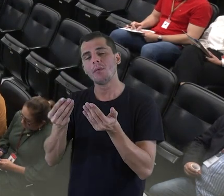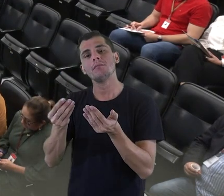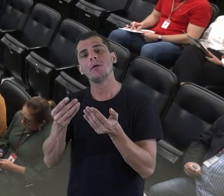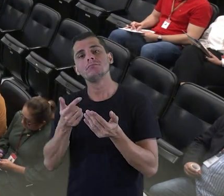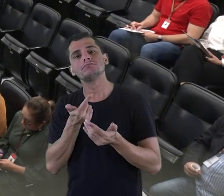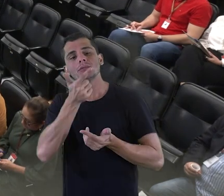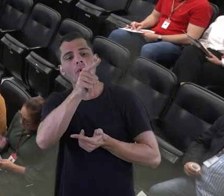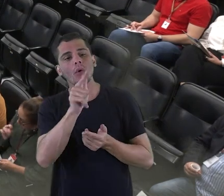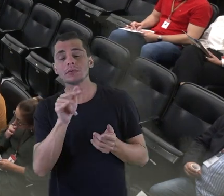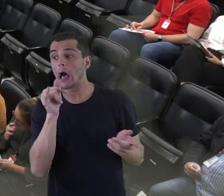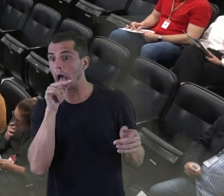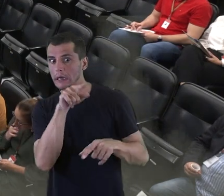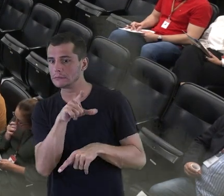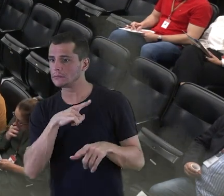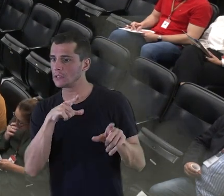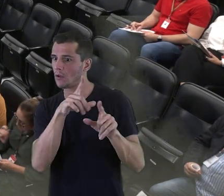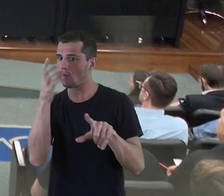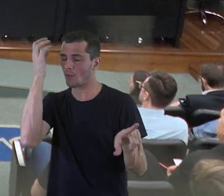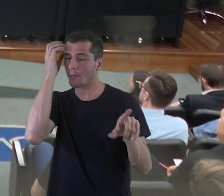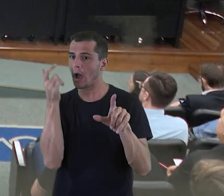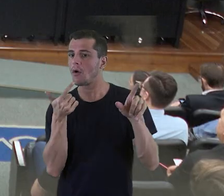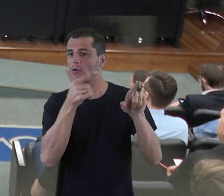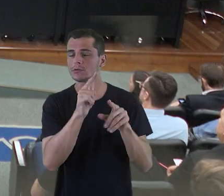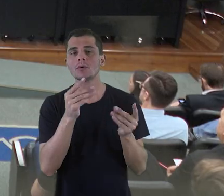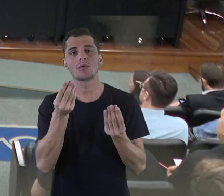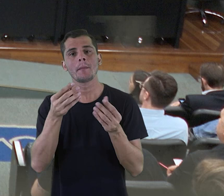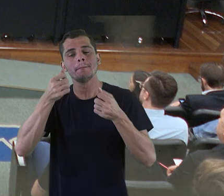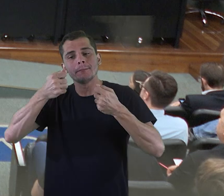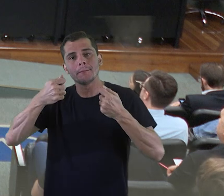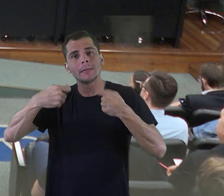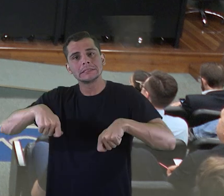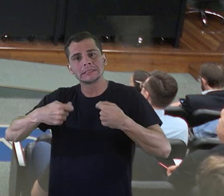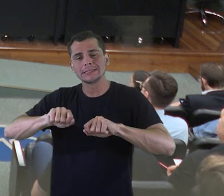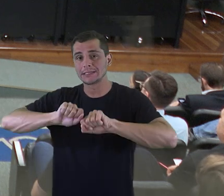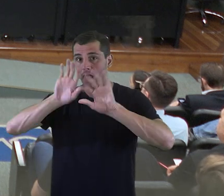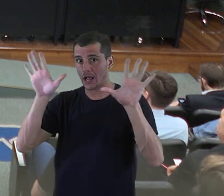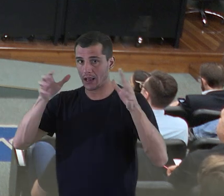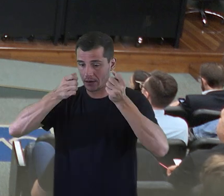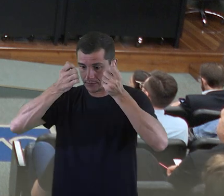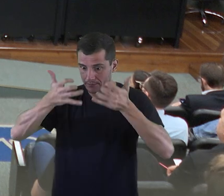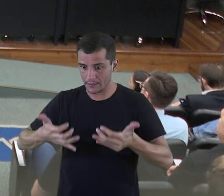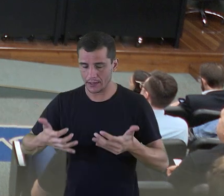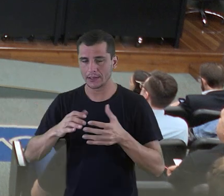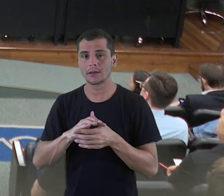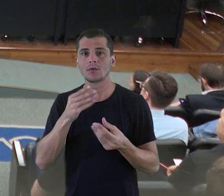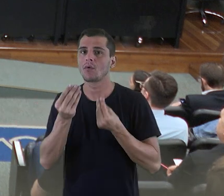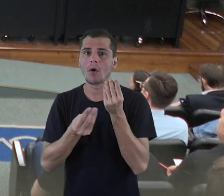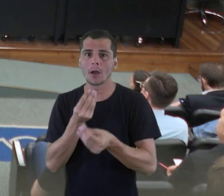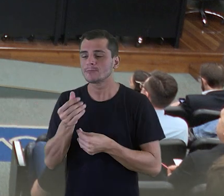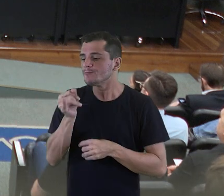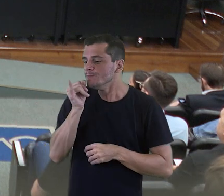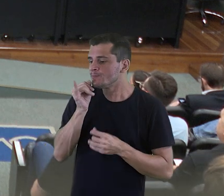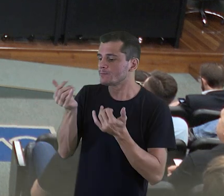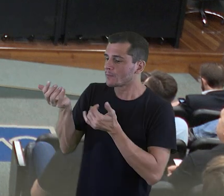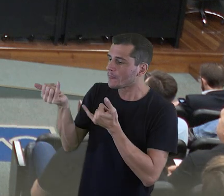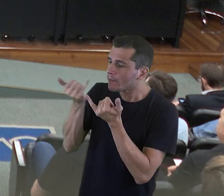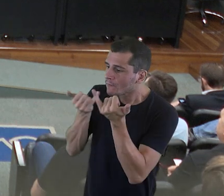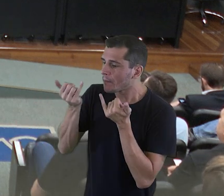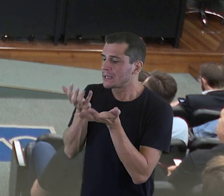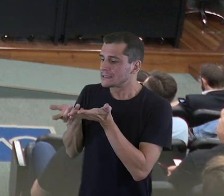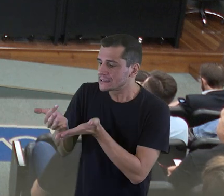vazou casou dano respondeu é isso que diz a lei se for operador responde solidariamente então